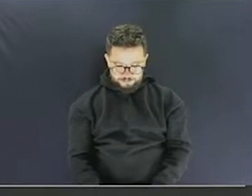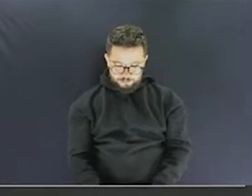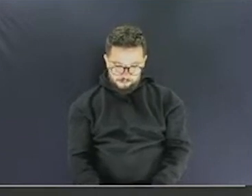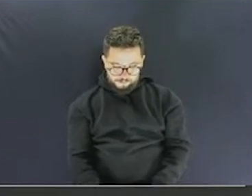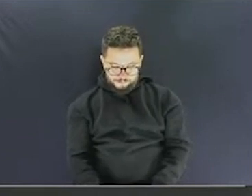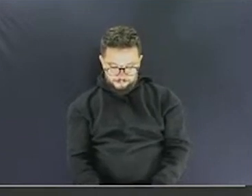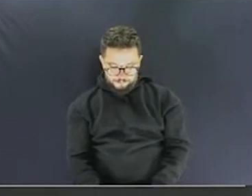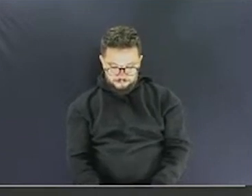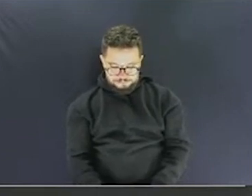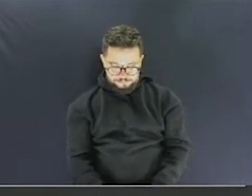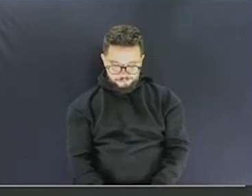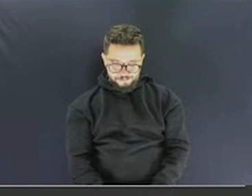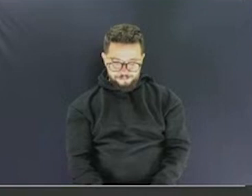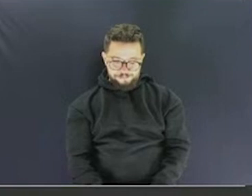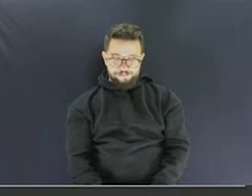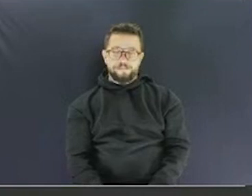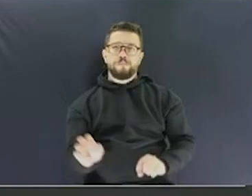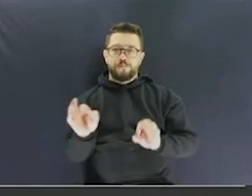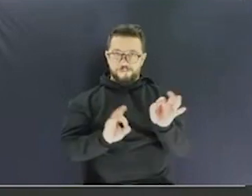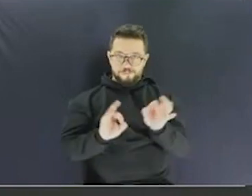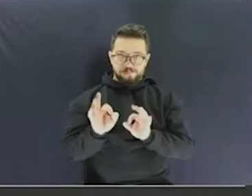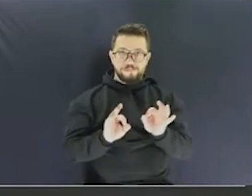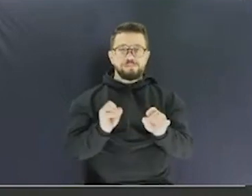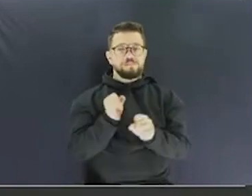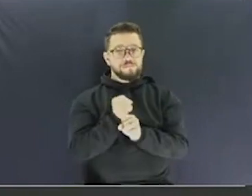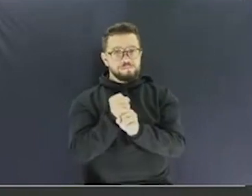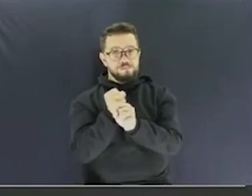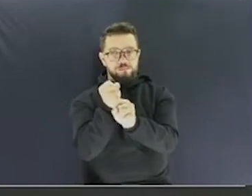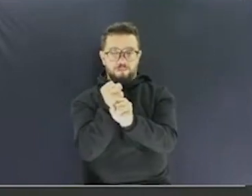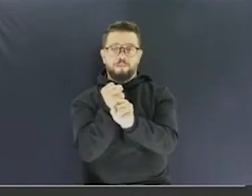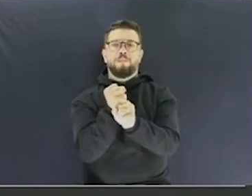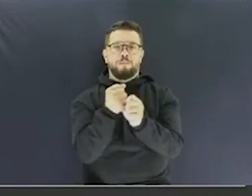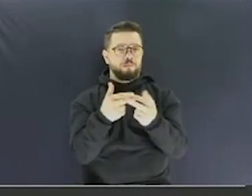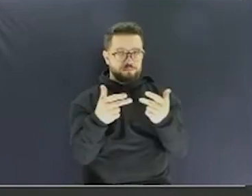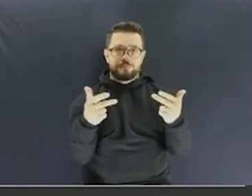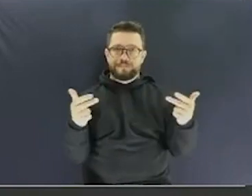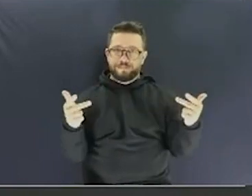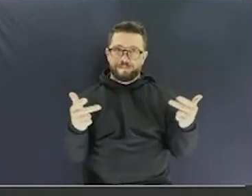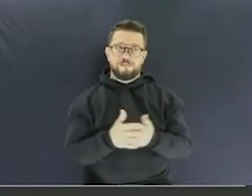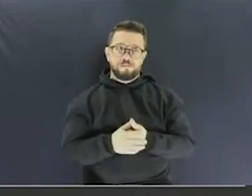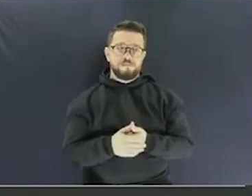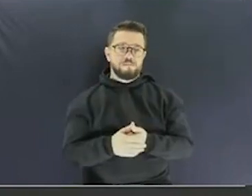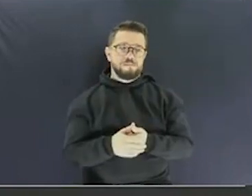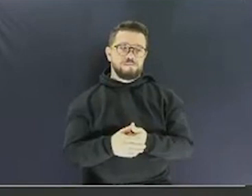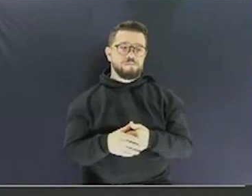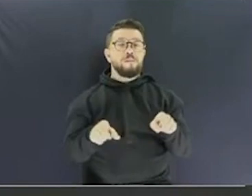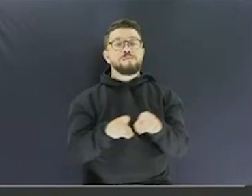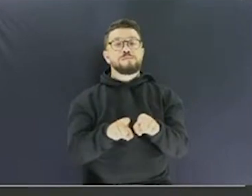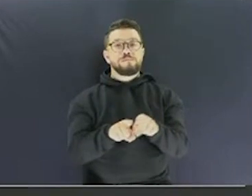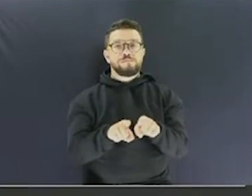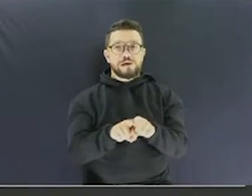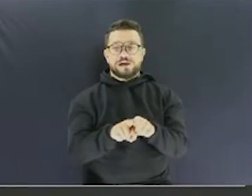18 produtos e serviços, com destaque para as reuniões do Conselho Municipal da Cultura, na hora que a gente absorve ali as